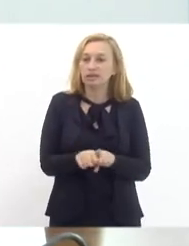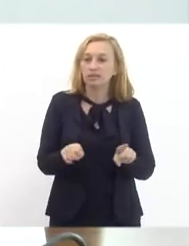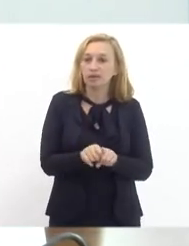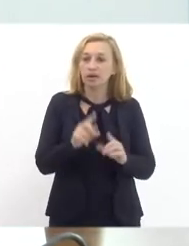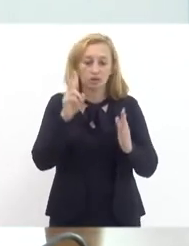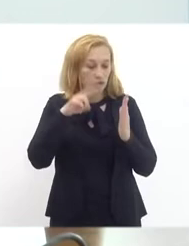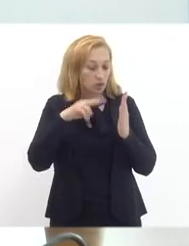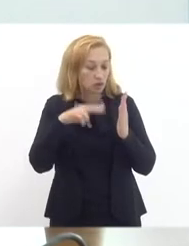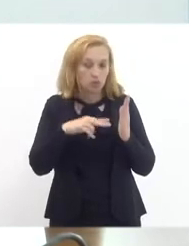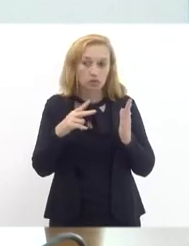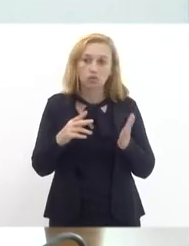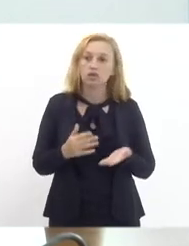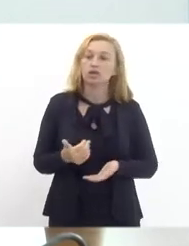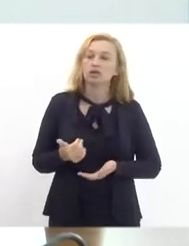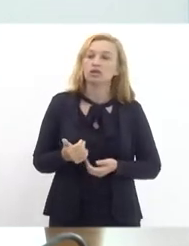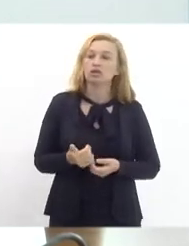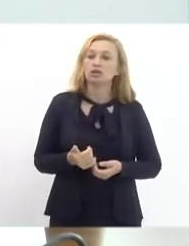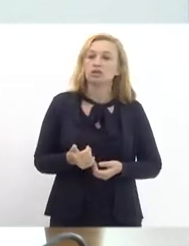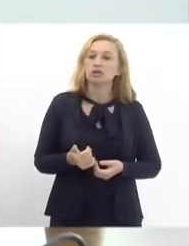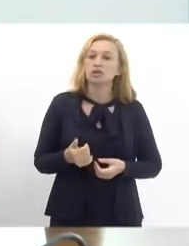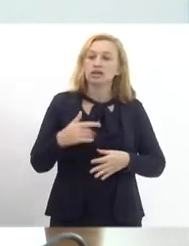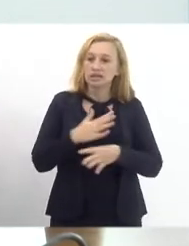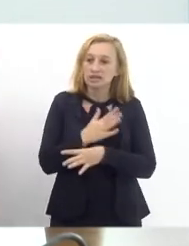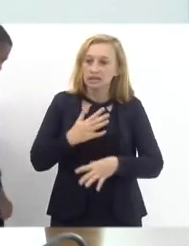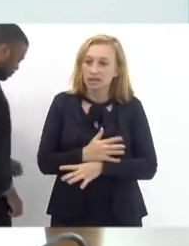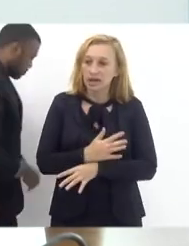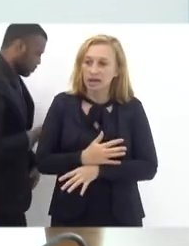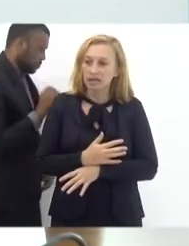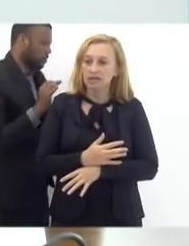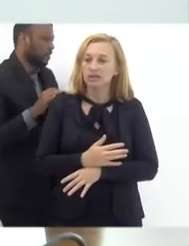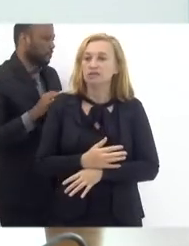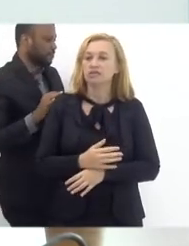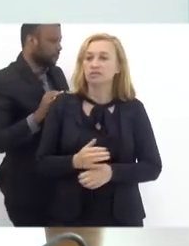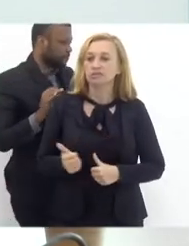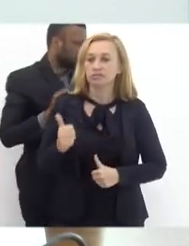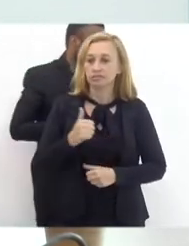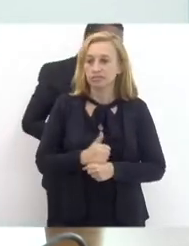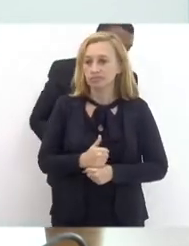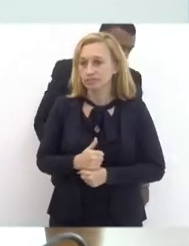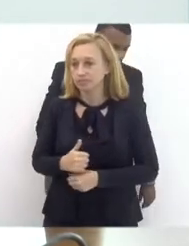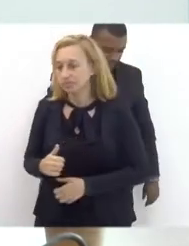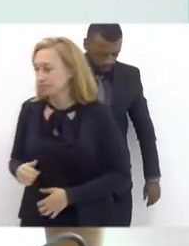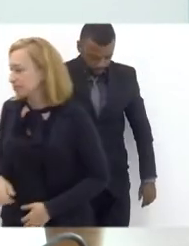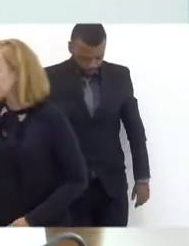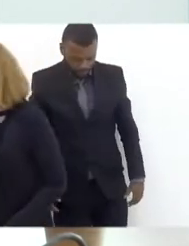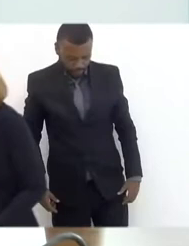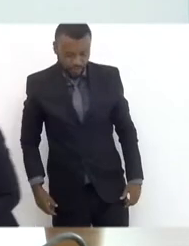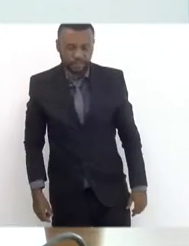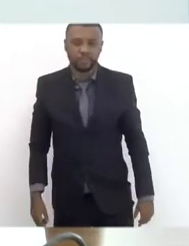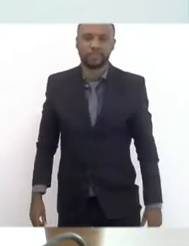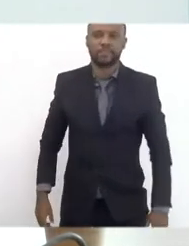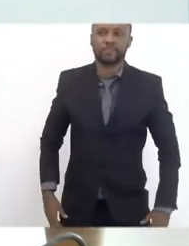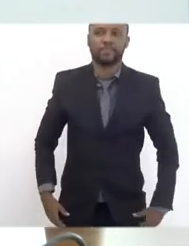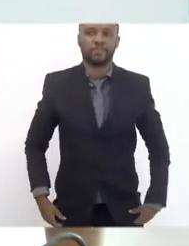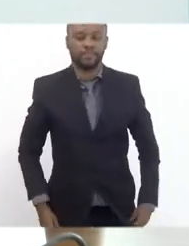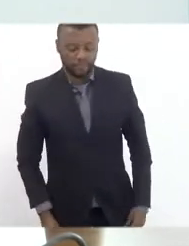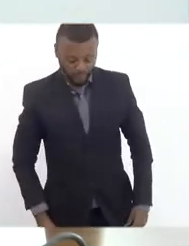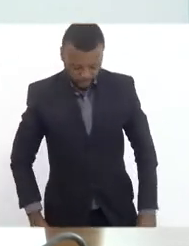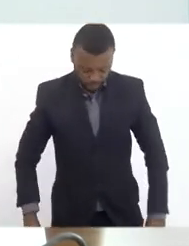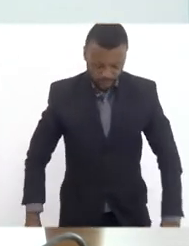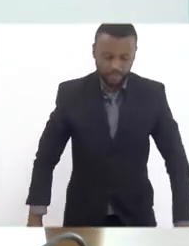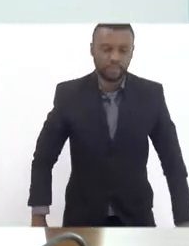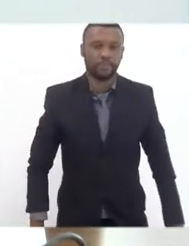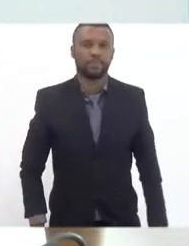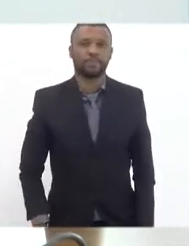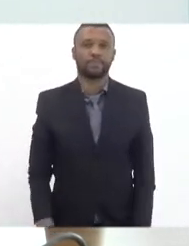aqui sobre o objetivo 11, que tem a ver com cidades e comunidades sustentáveis, que diz lá no seu cabeçalho que um dos